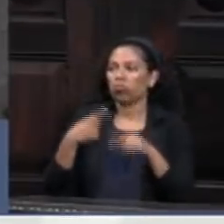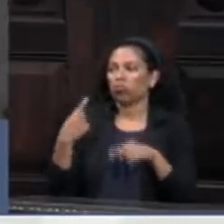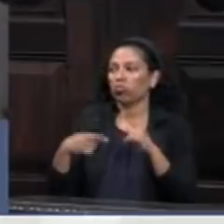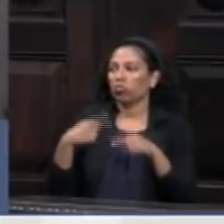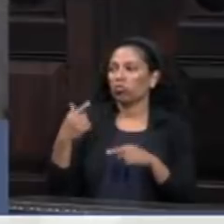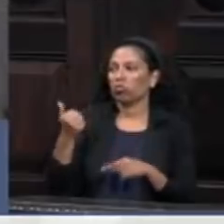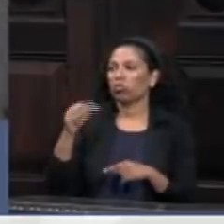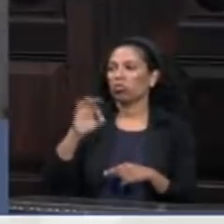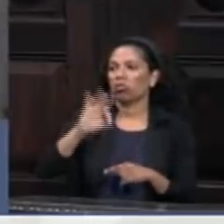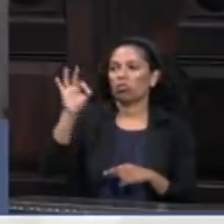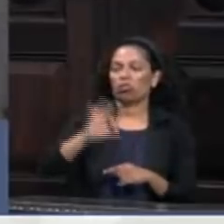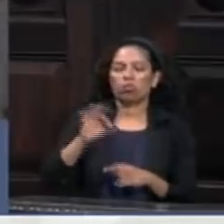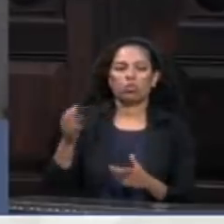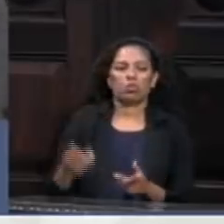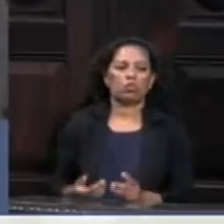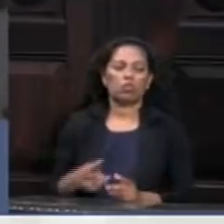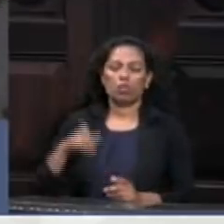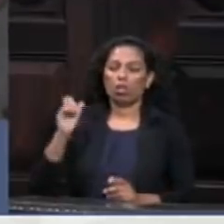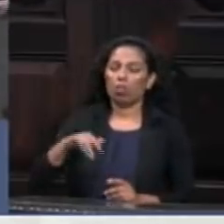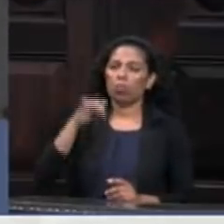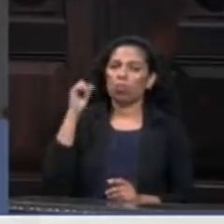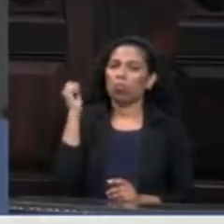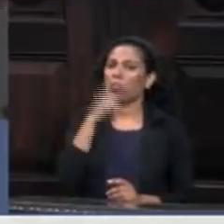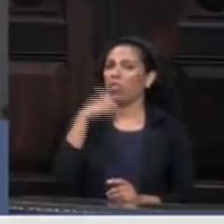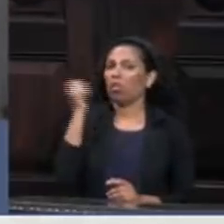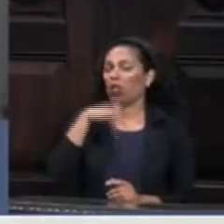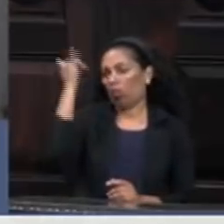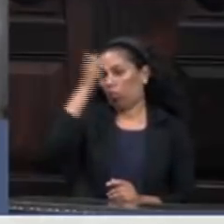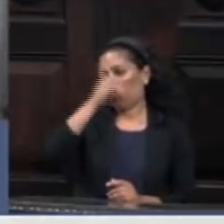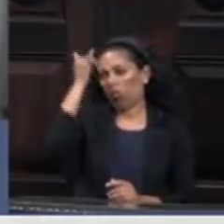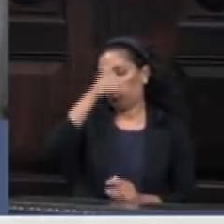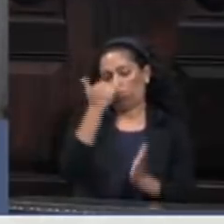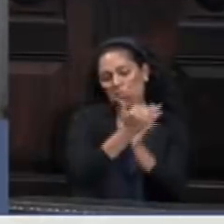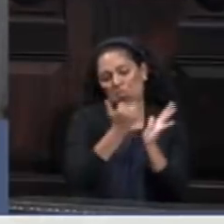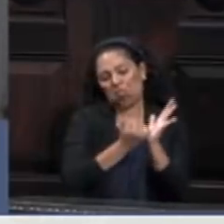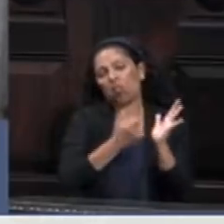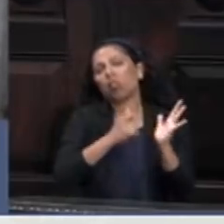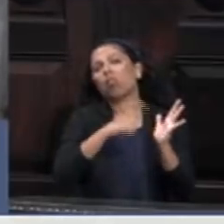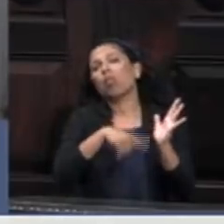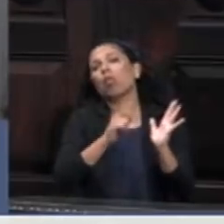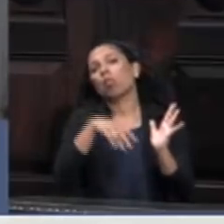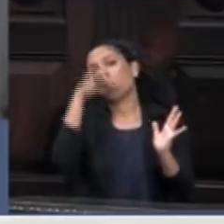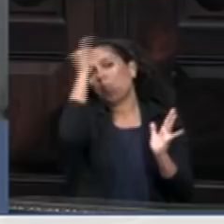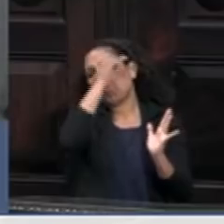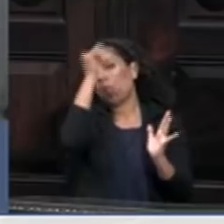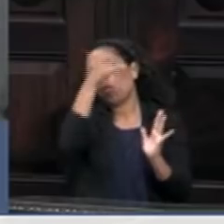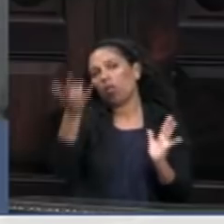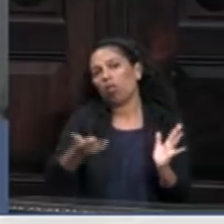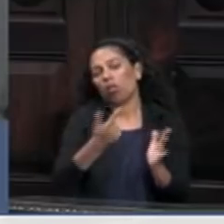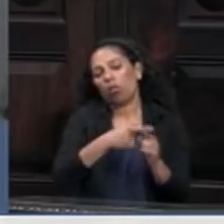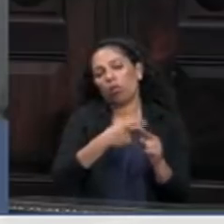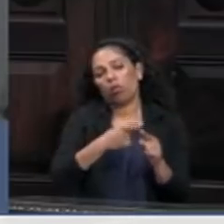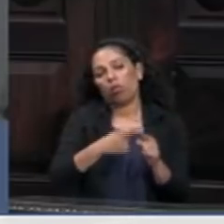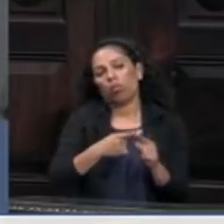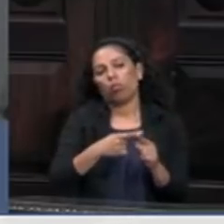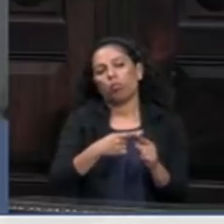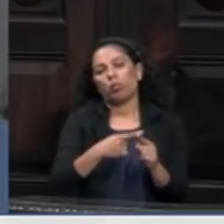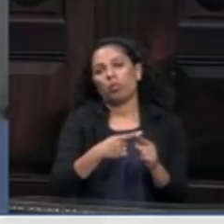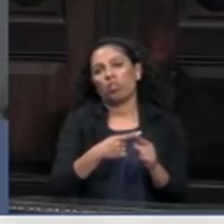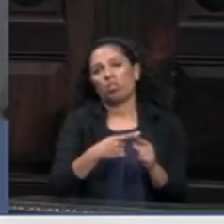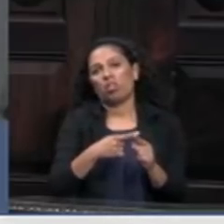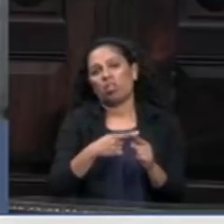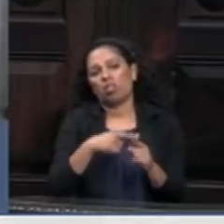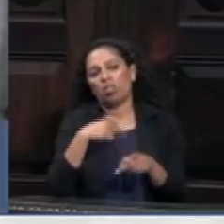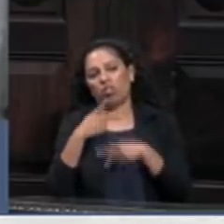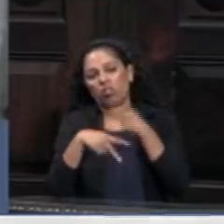20, é 30, é uma piada. O orçamento é peça de ficção, porque com